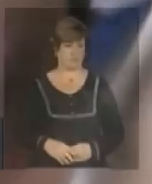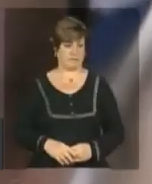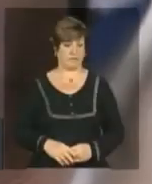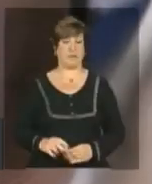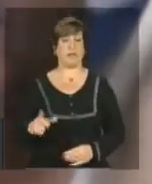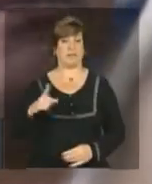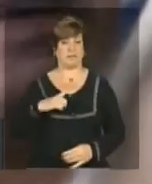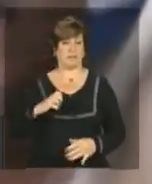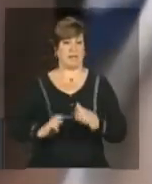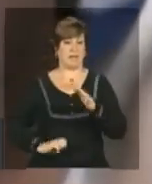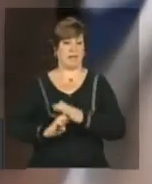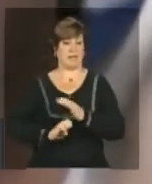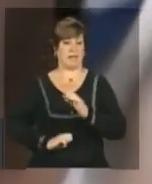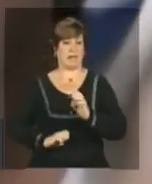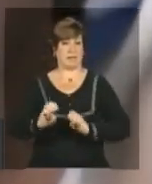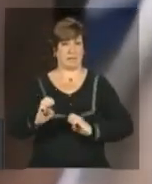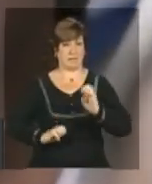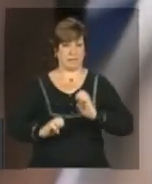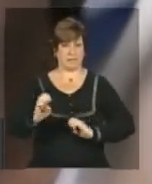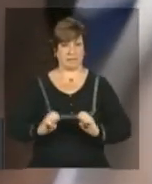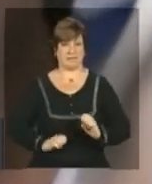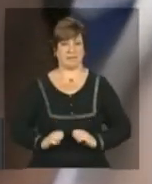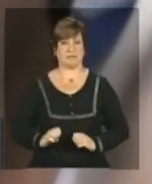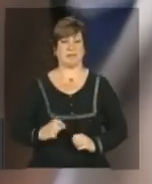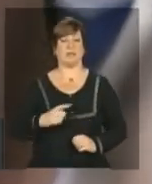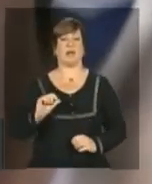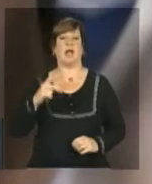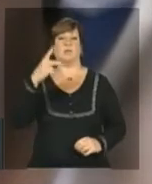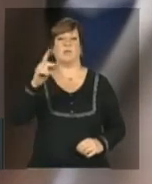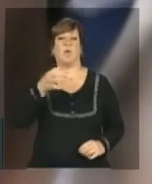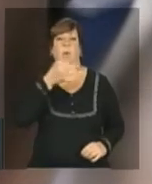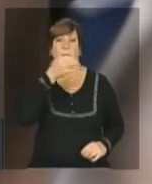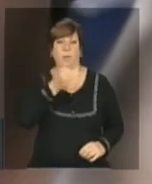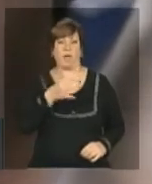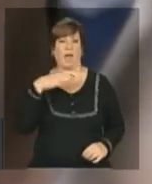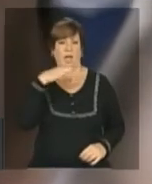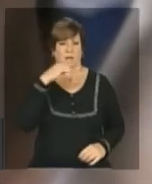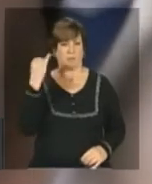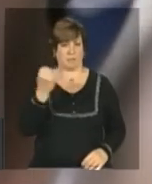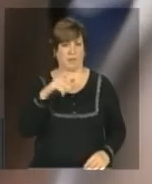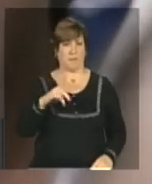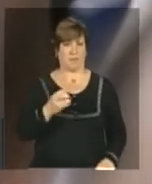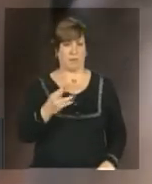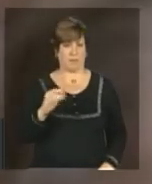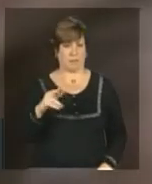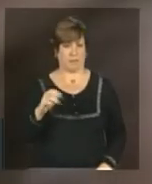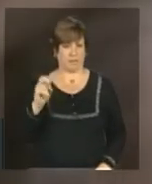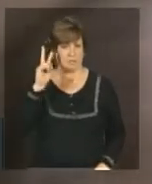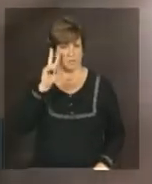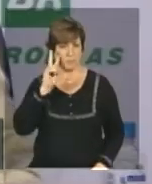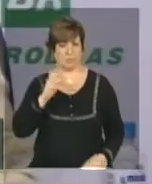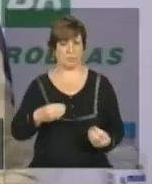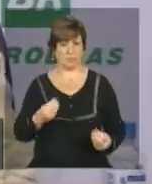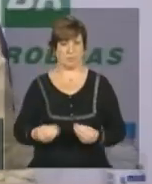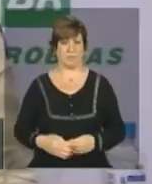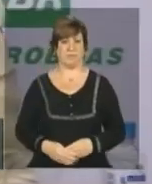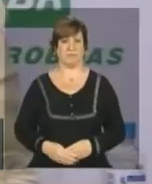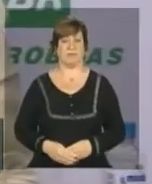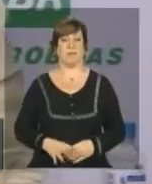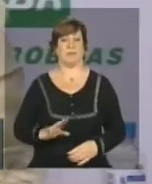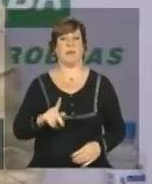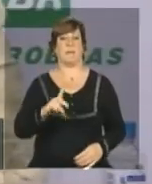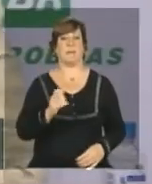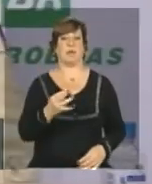de licitação. Não está dando para ouvir, não? A sua opinião, a senhora acha também imprescindível, a Petrobras acha? Olha,